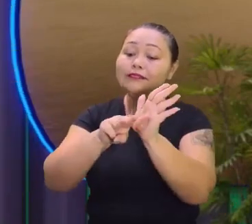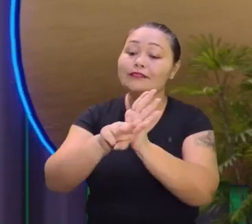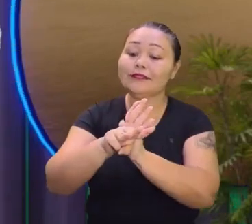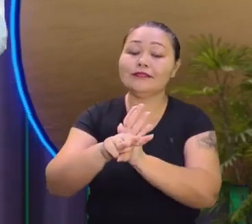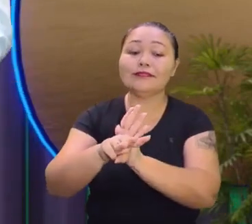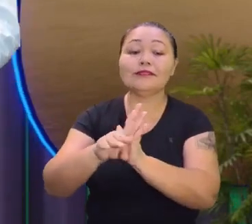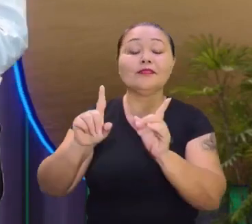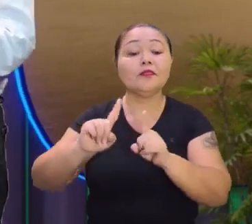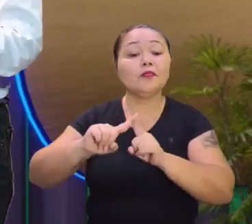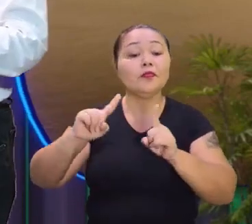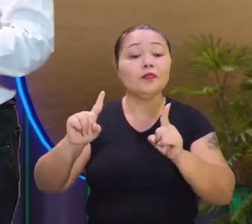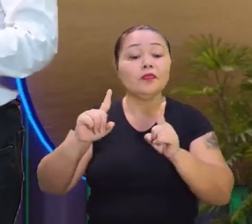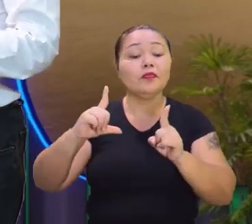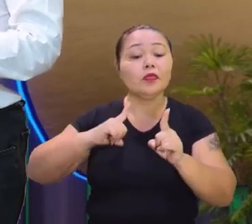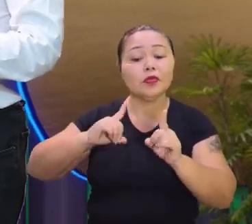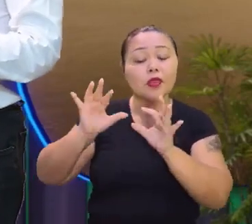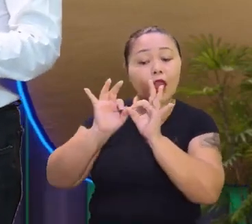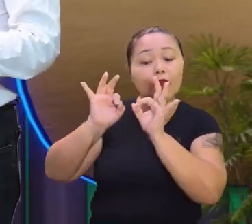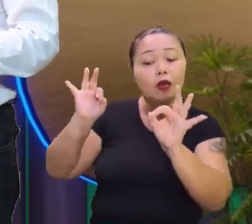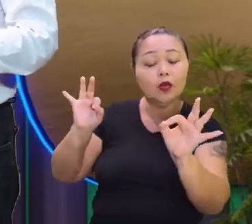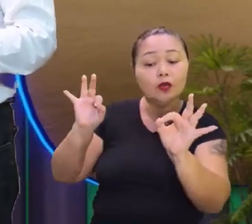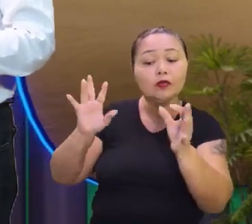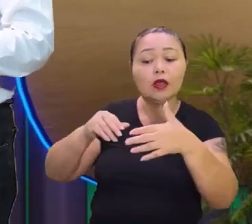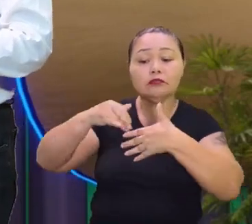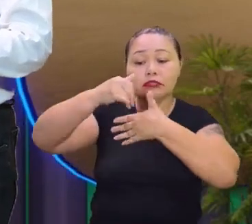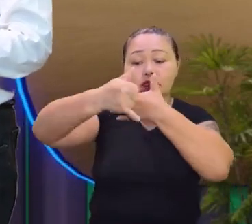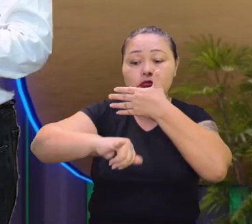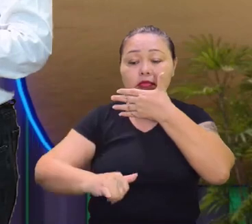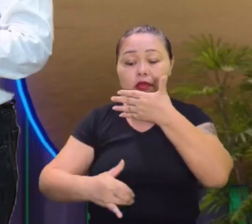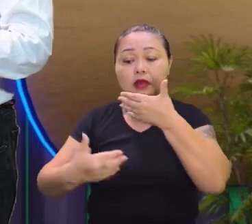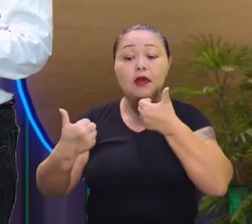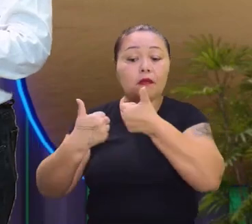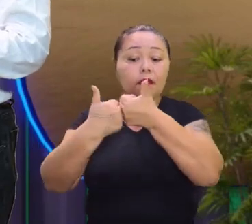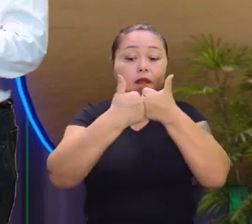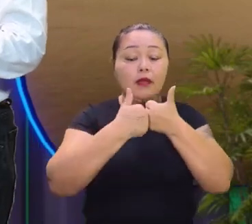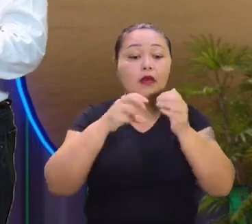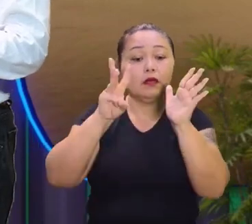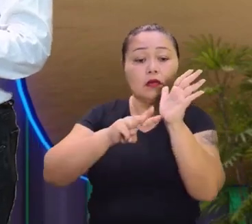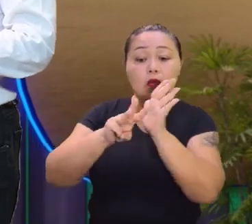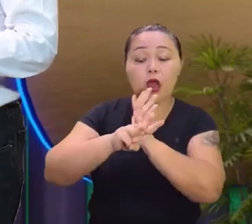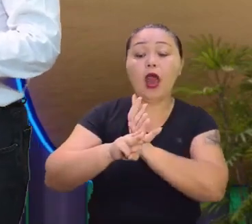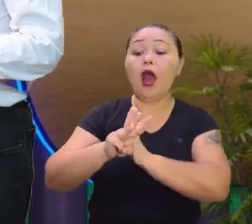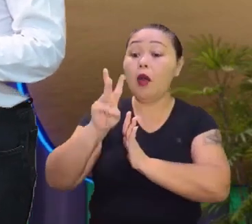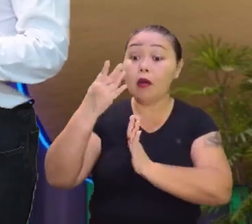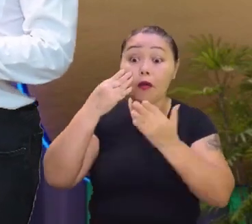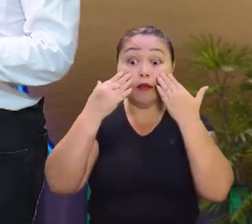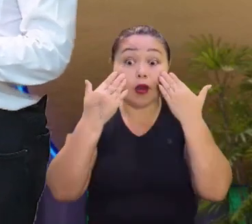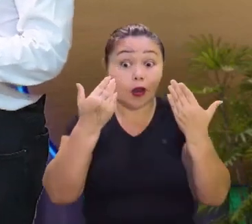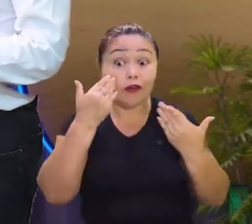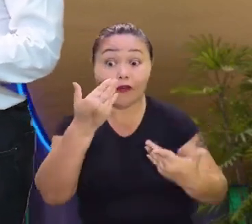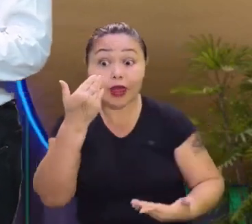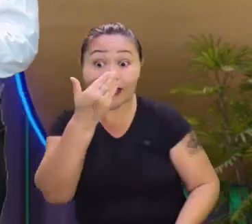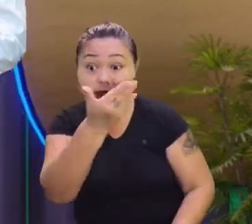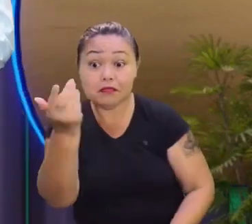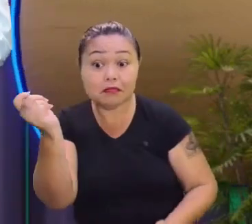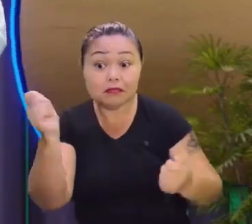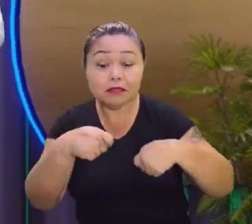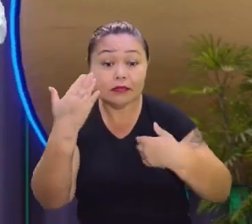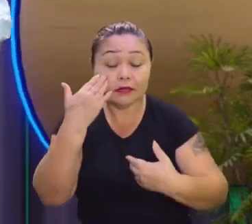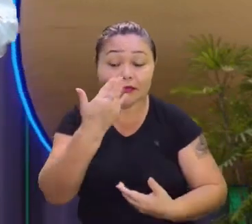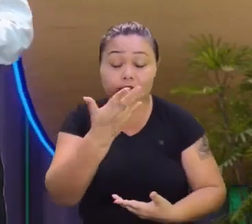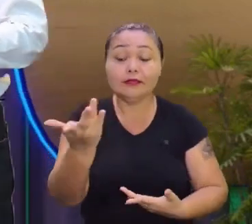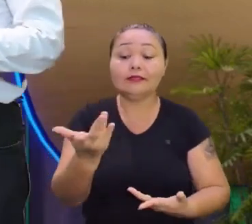Madeira. Mas quem está mais distante que da usina, que vive na proximidade do Madeira, ainda pode observar isso, né? Exatamente.